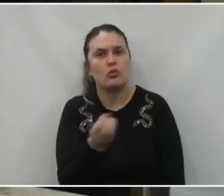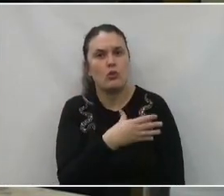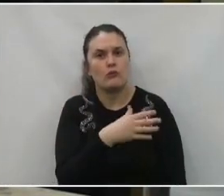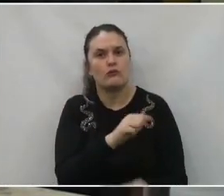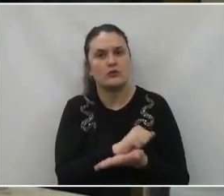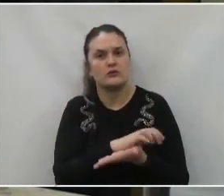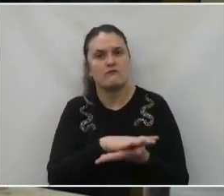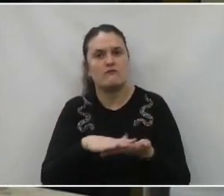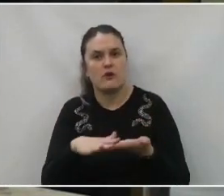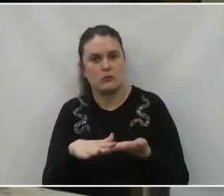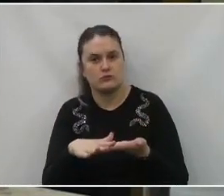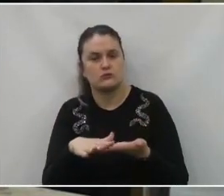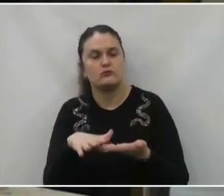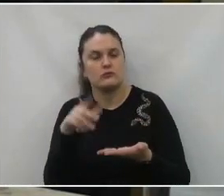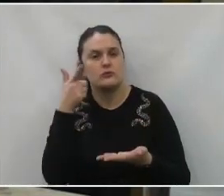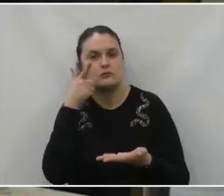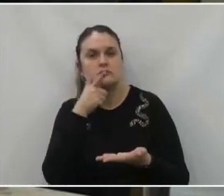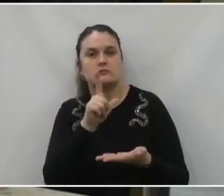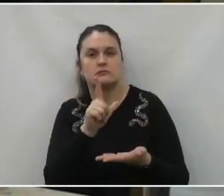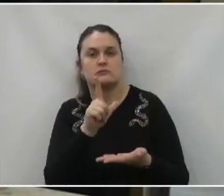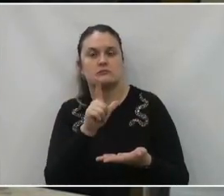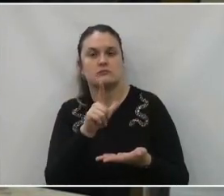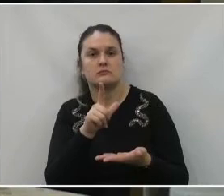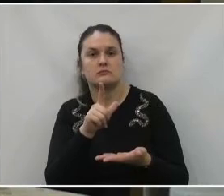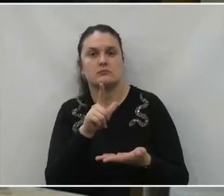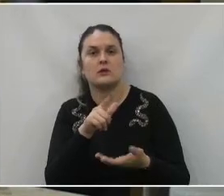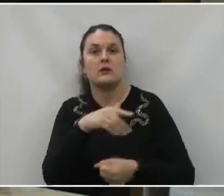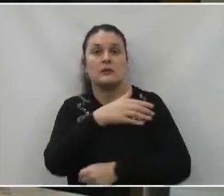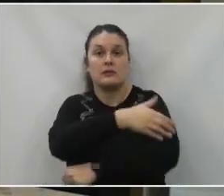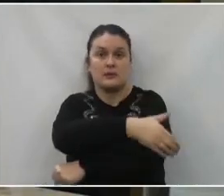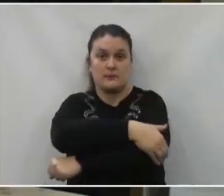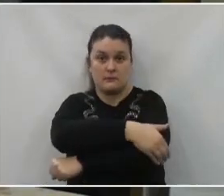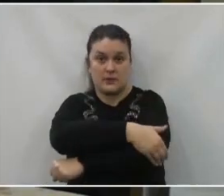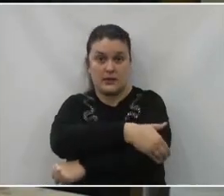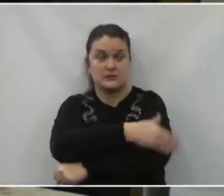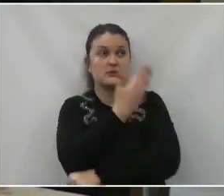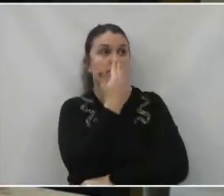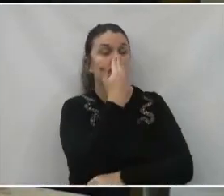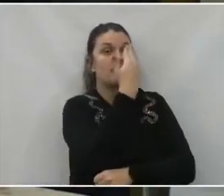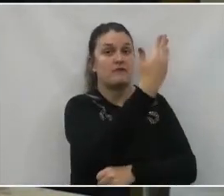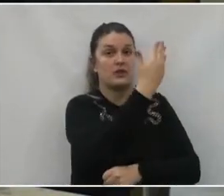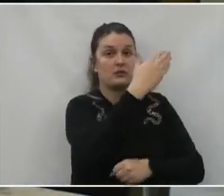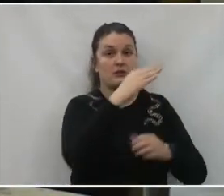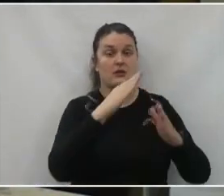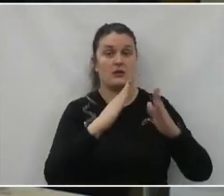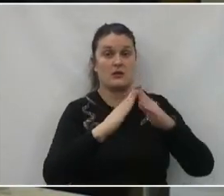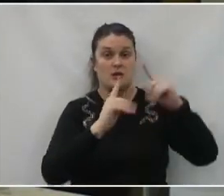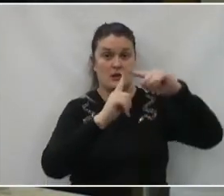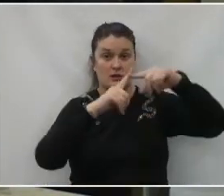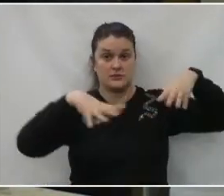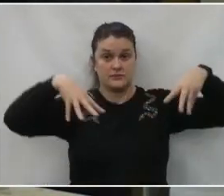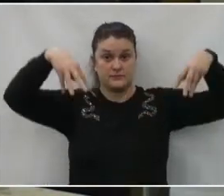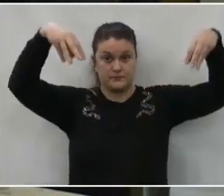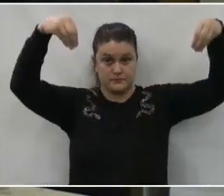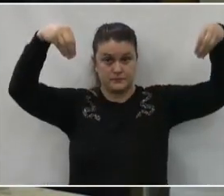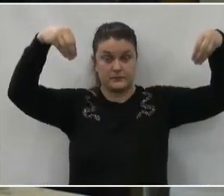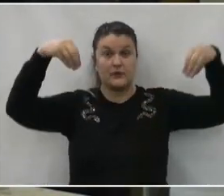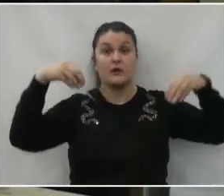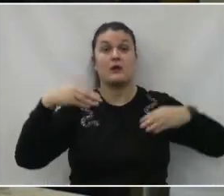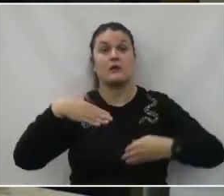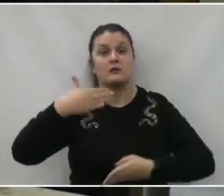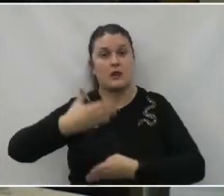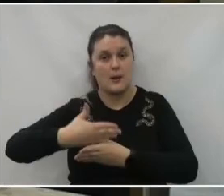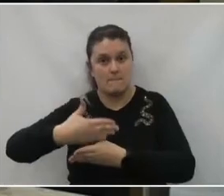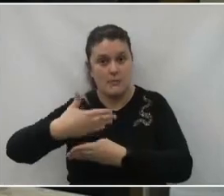de ruas a serem asfaltados em União da Vitória, da praça aqui em frente à Catedral, das obras que estão